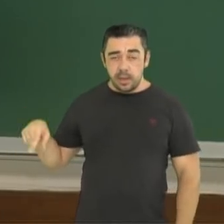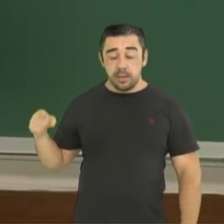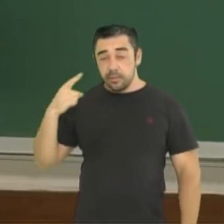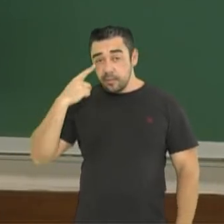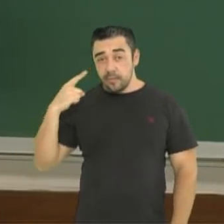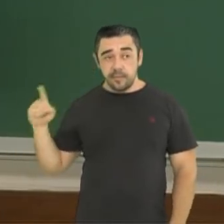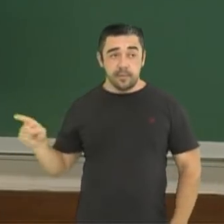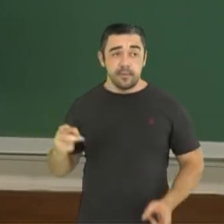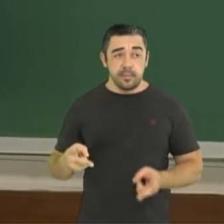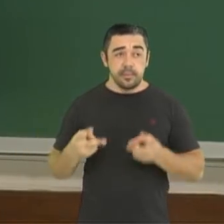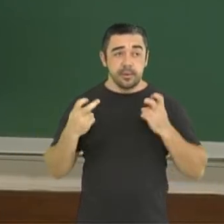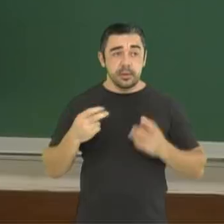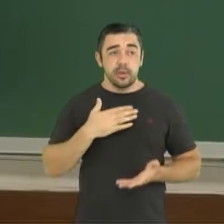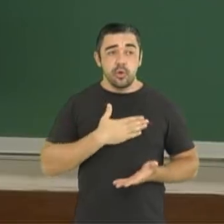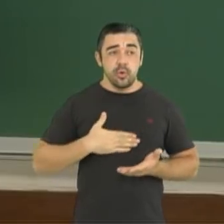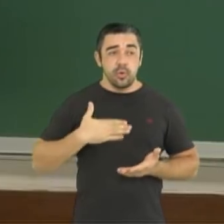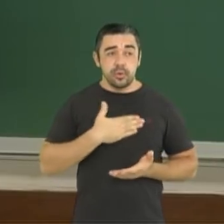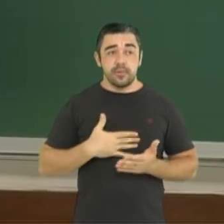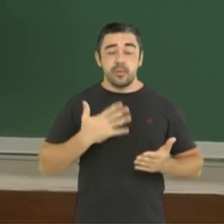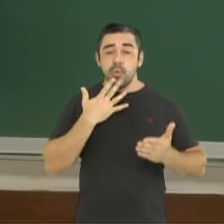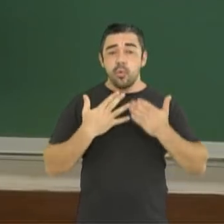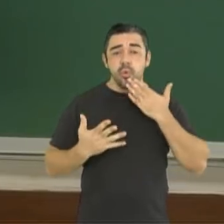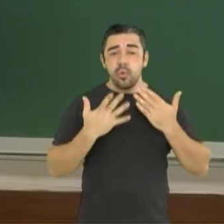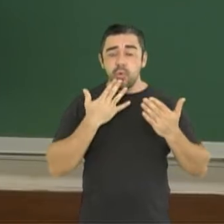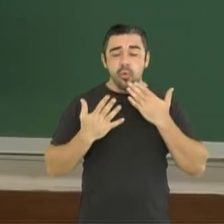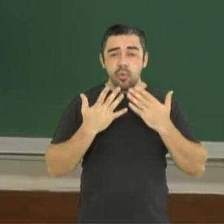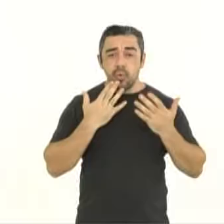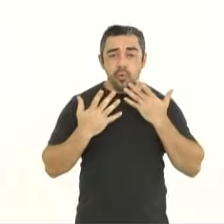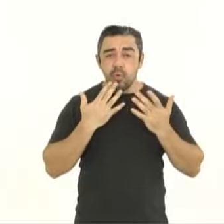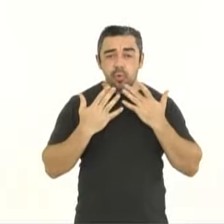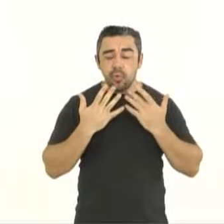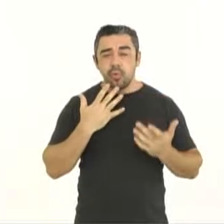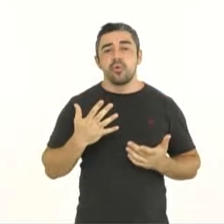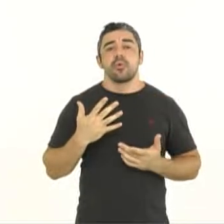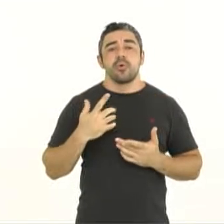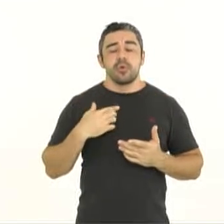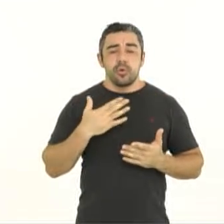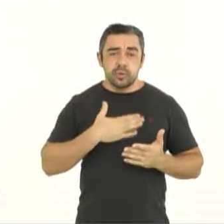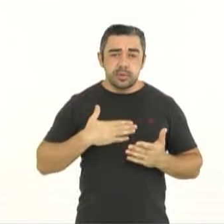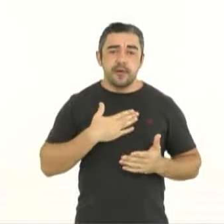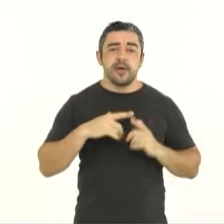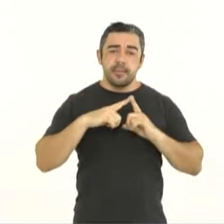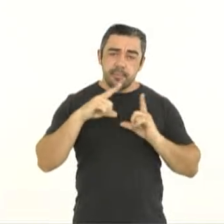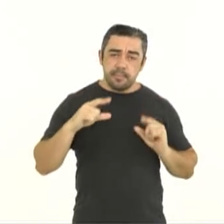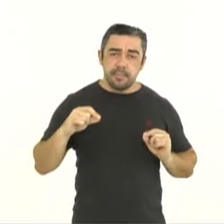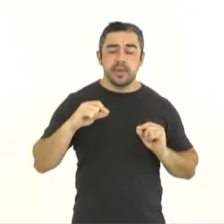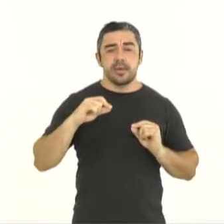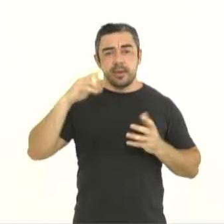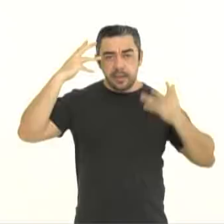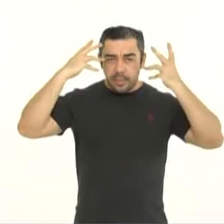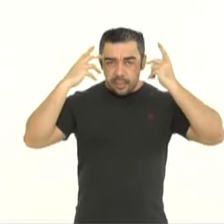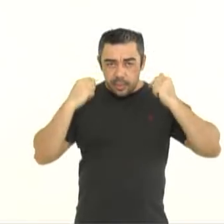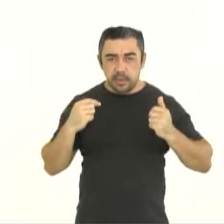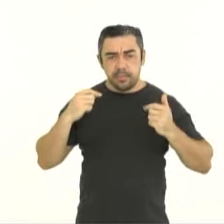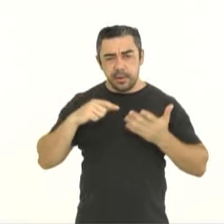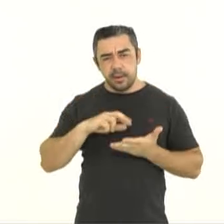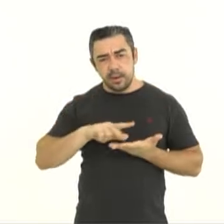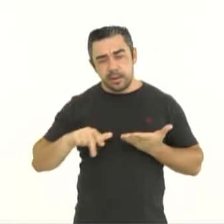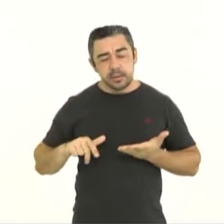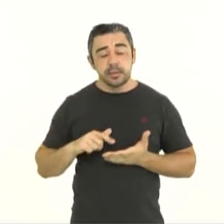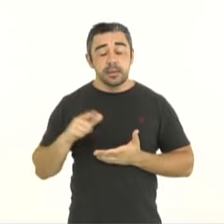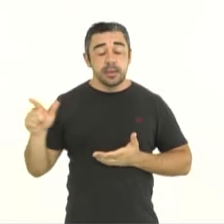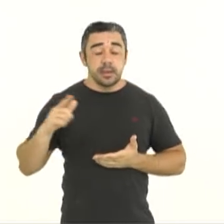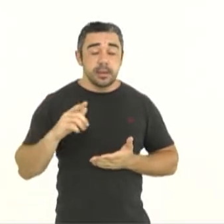vocês já vão notar como eles gostavam de cores coloridas, de penas. Essas representações, essas